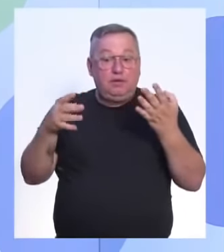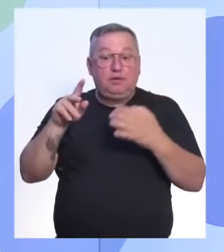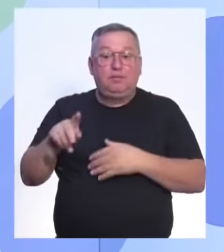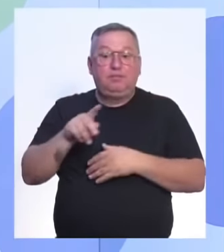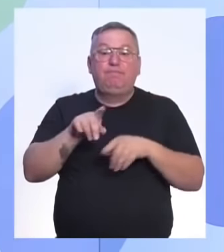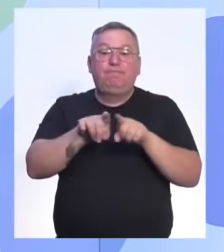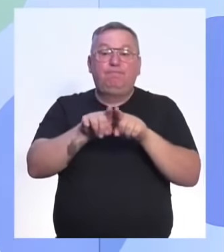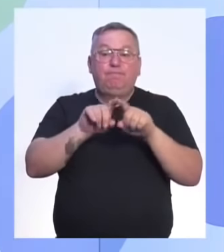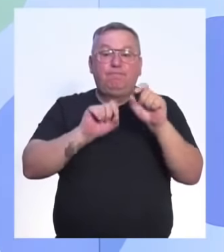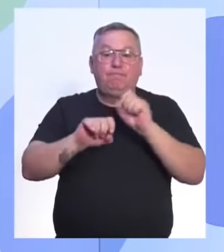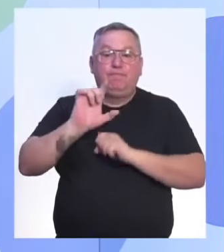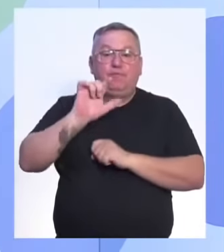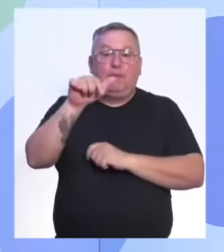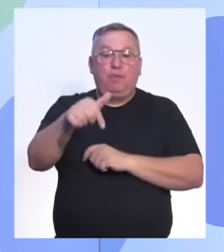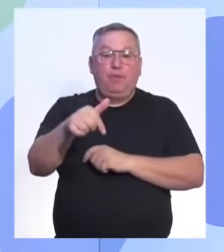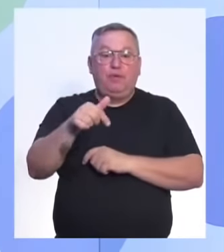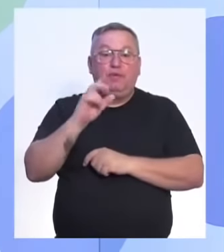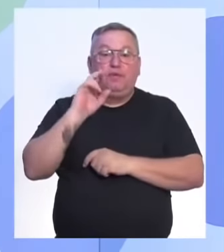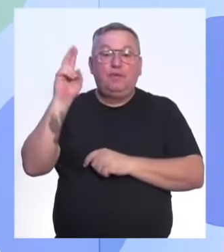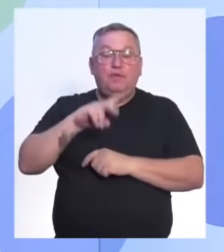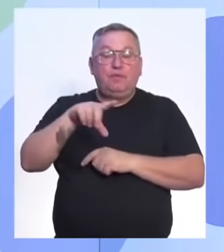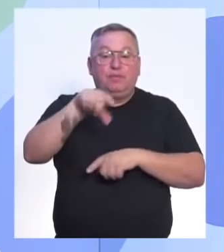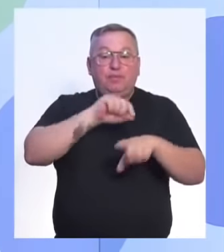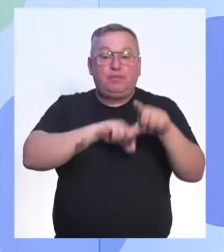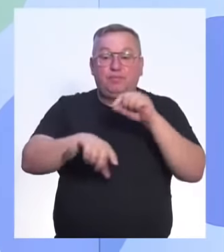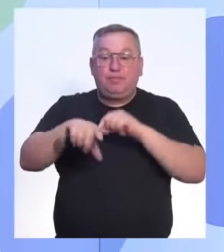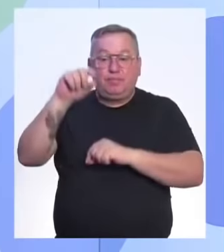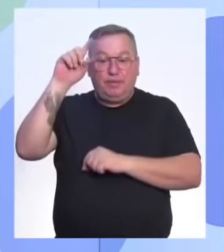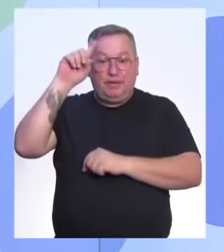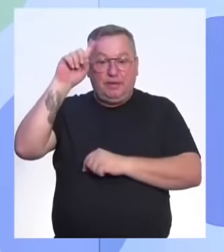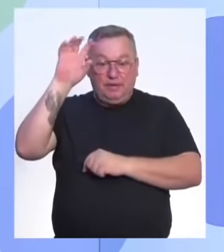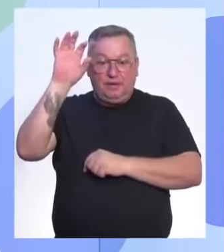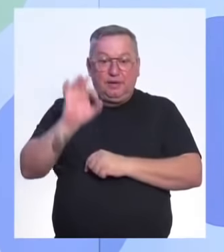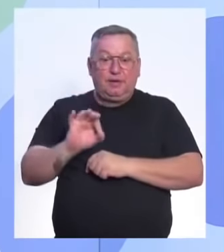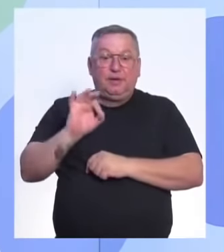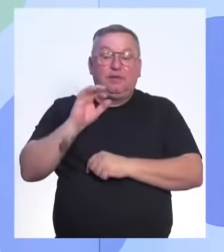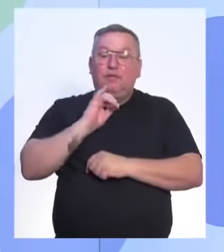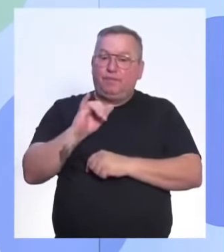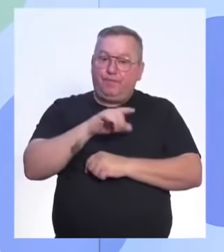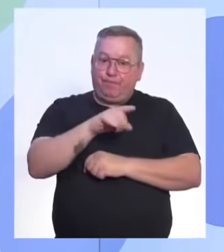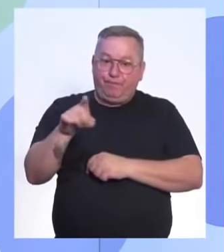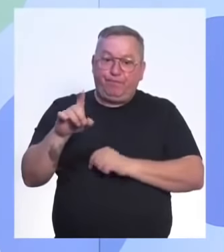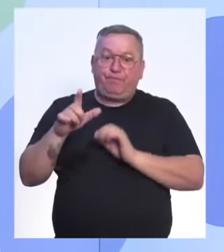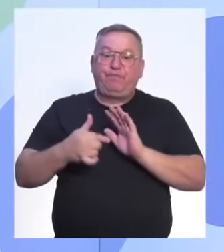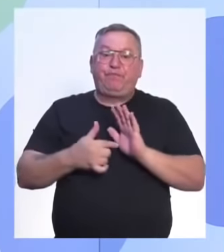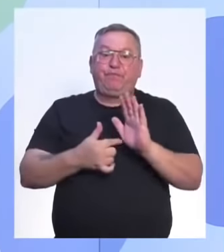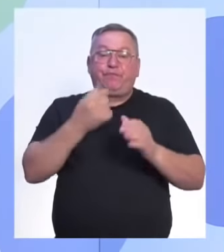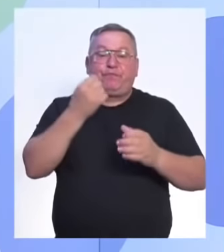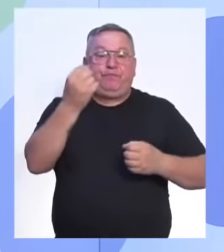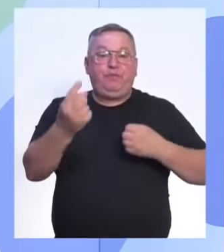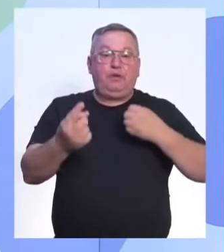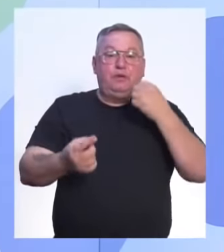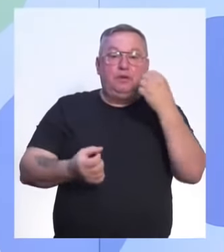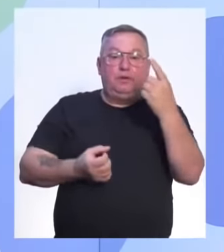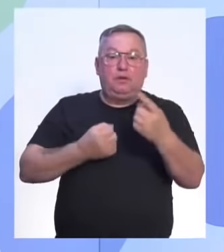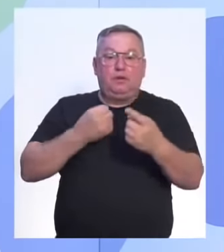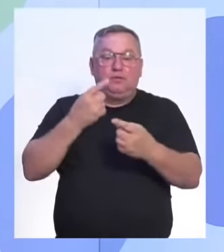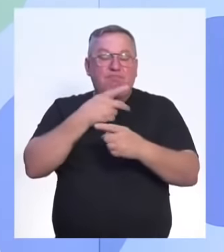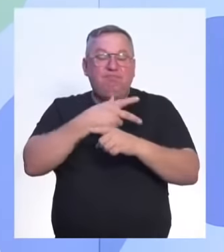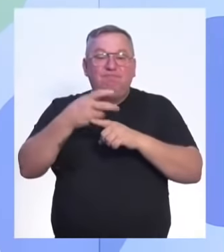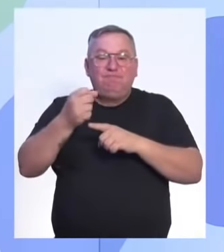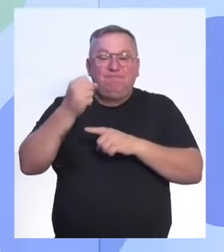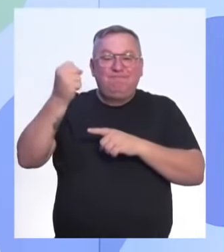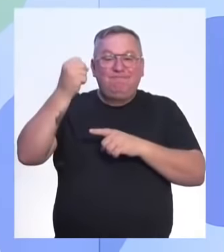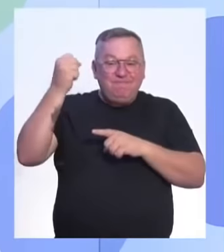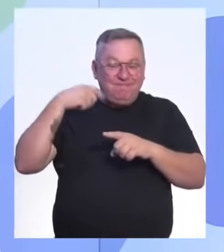professores. E aí depois vamos selecionar uma data, nós vamos avisar para vocês, para mostrar aí alguns vencedores,